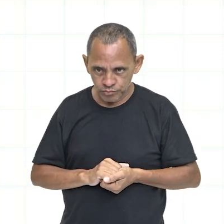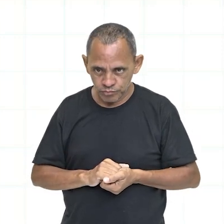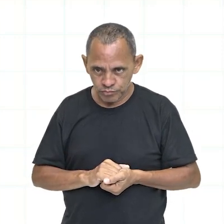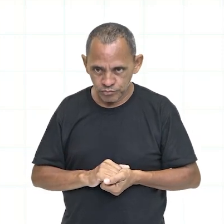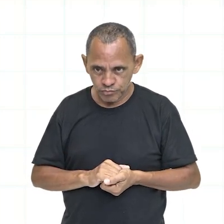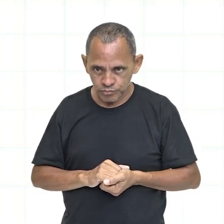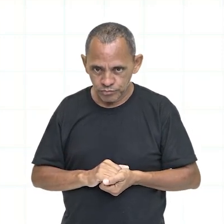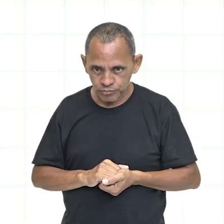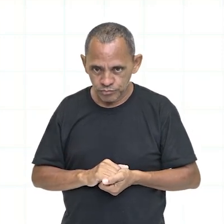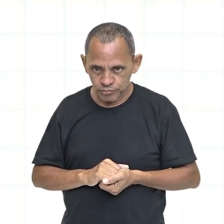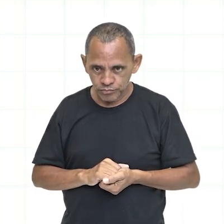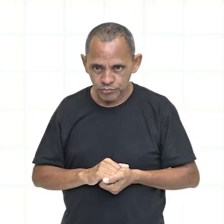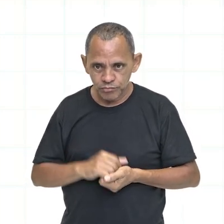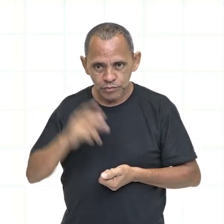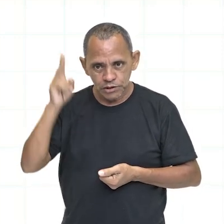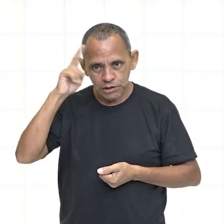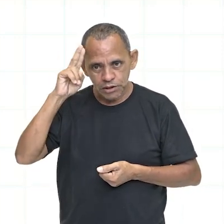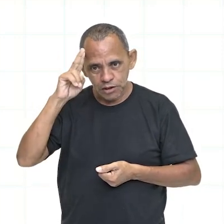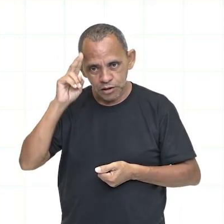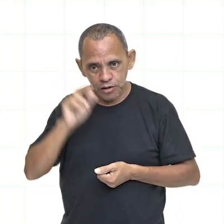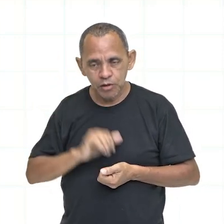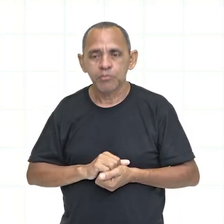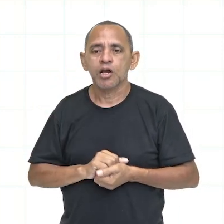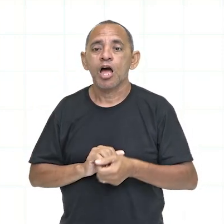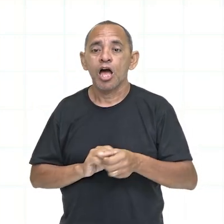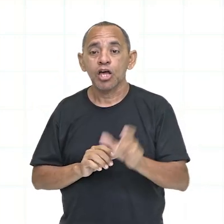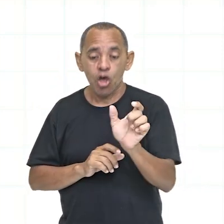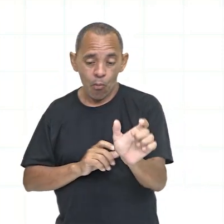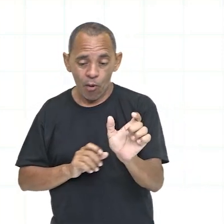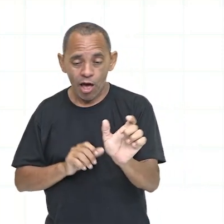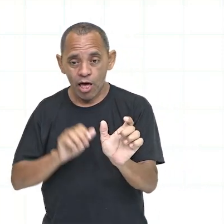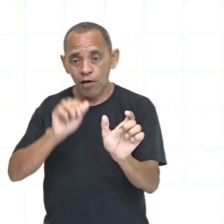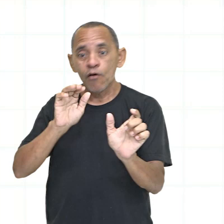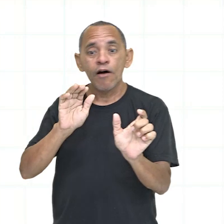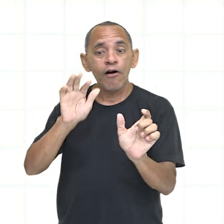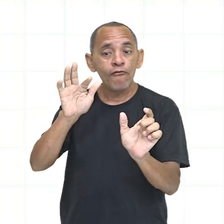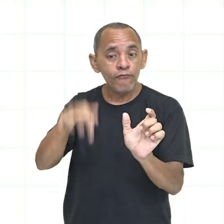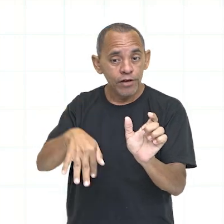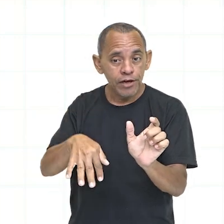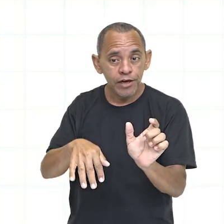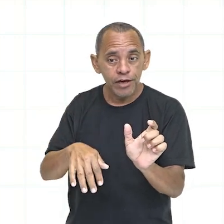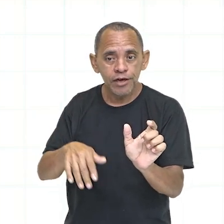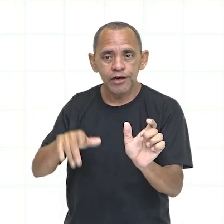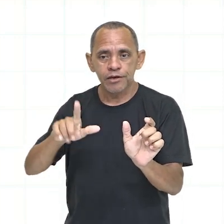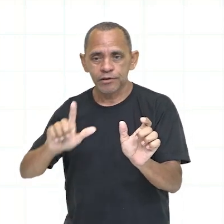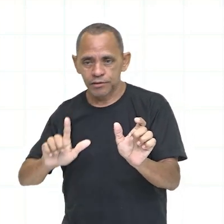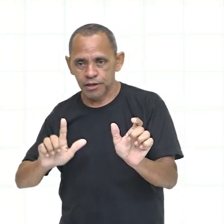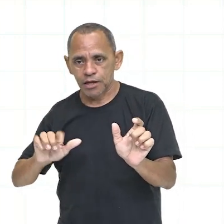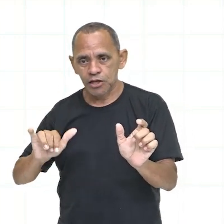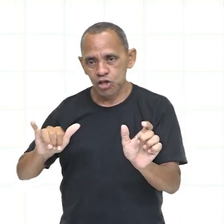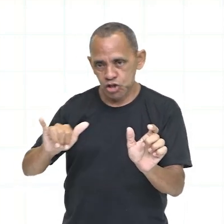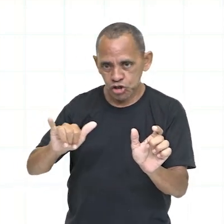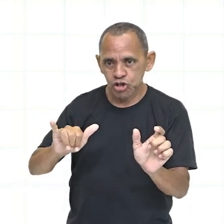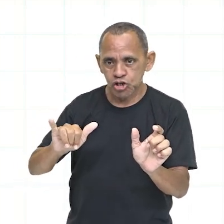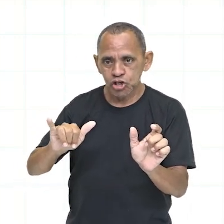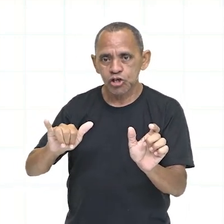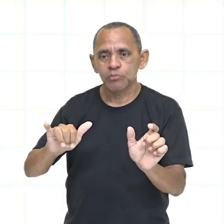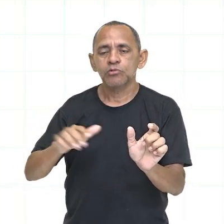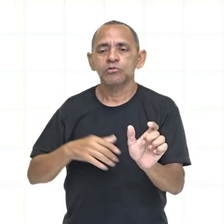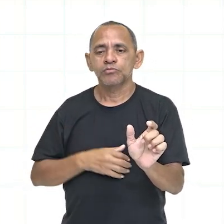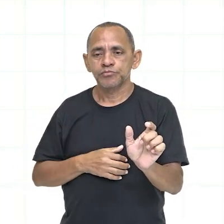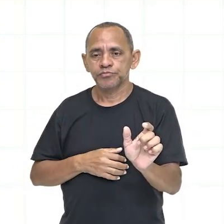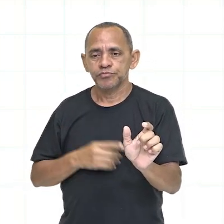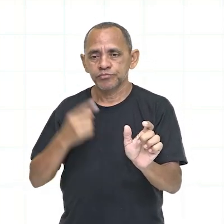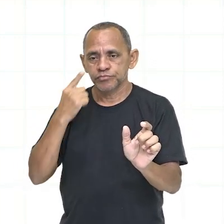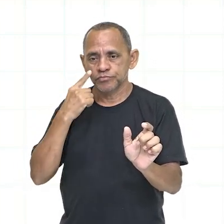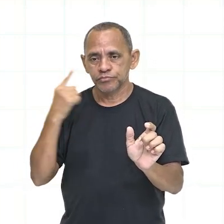de modo. E aí, lembrando que a terminação ly, ele vai ter a sua tradução em língua portuguesa em mente, conforme eu vou